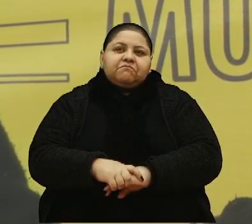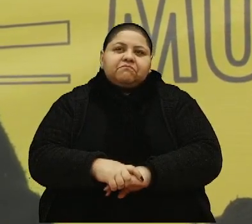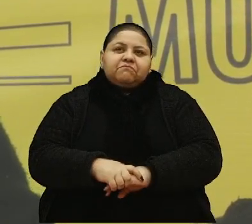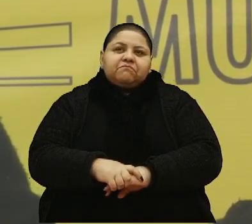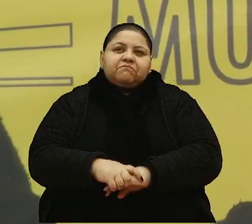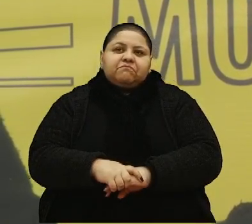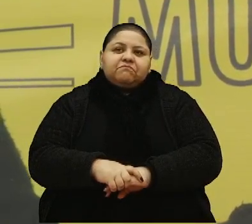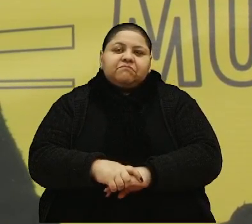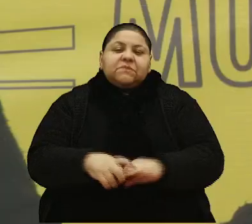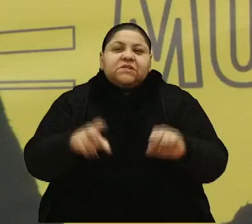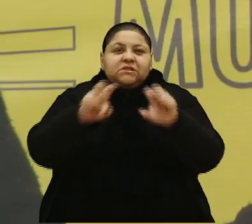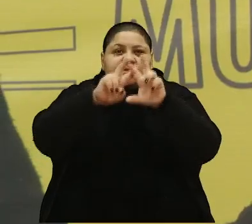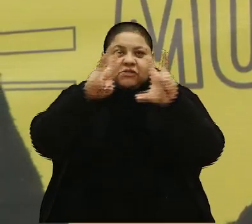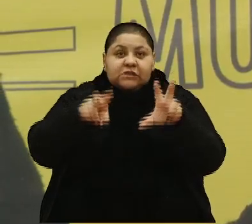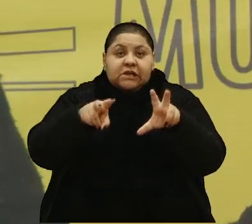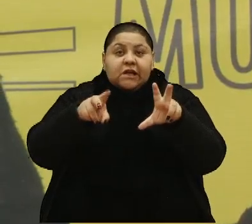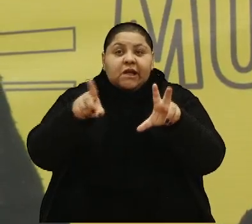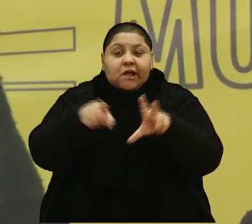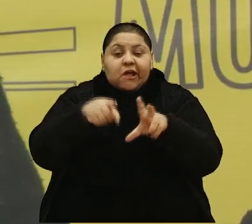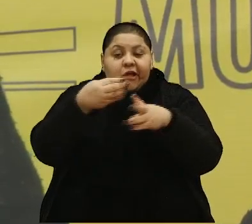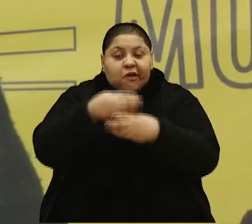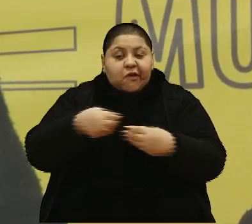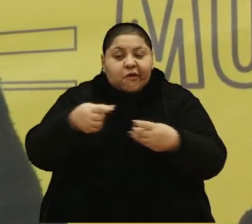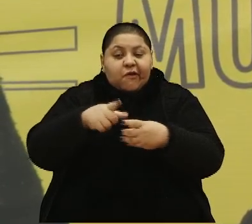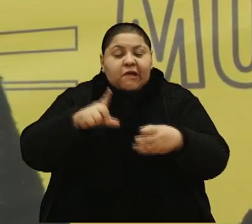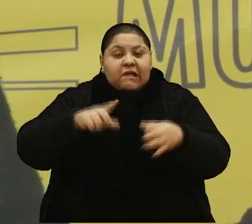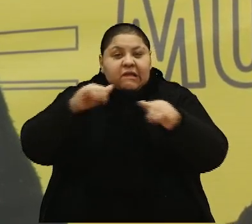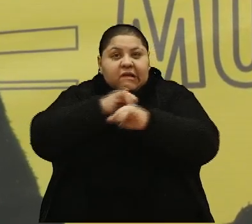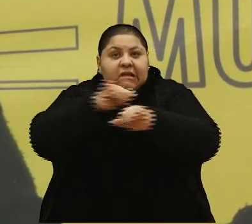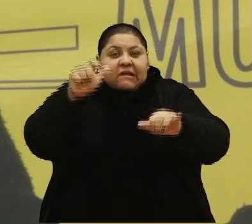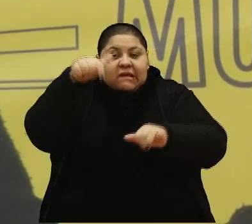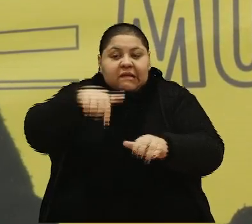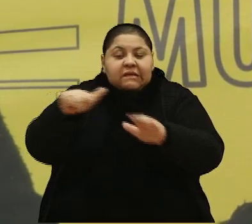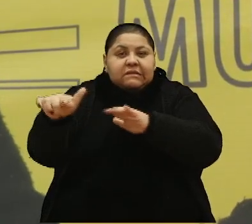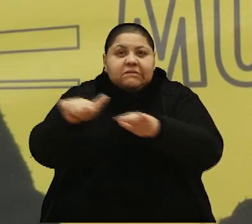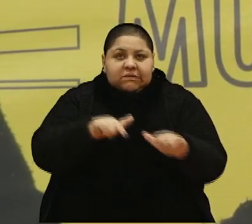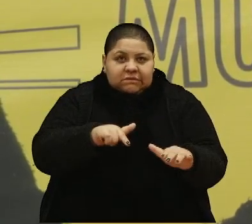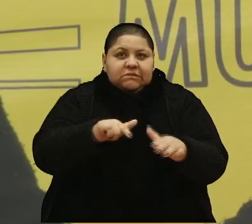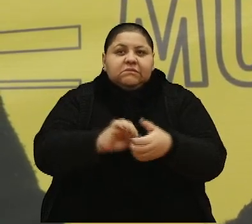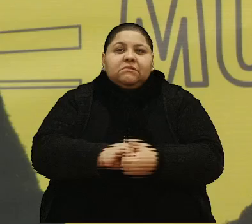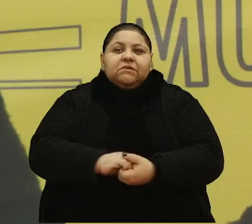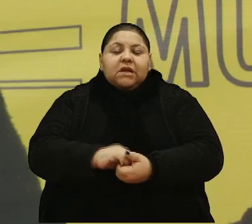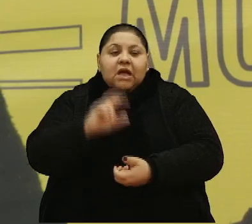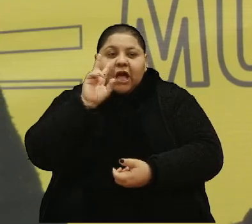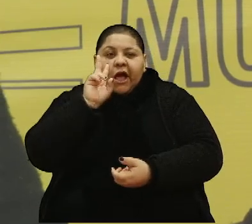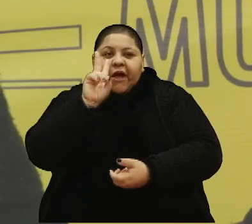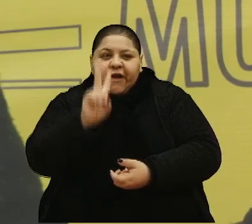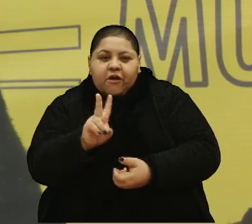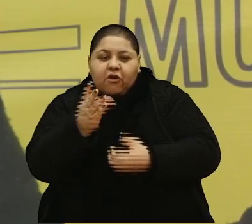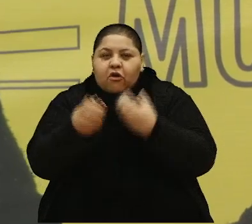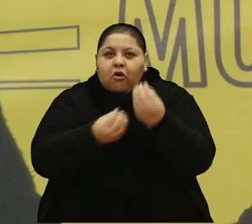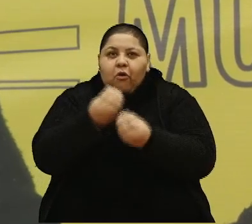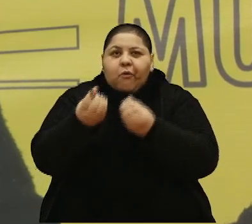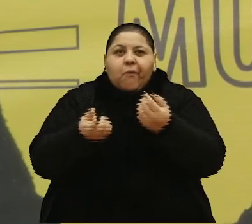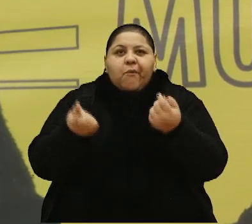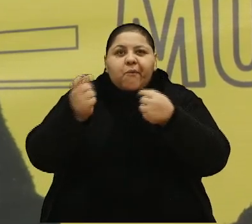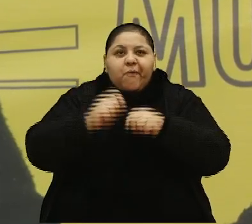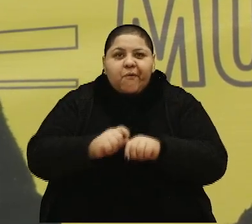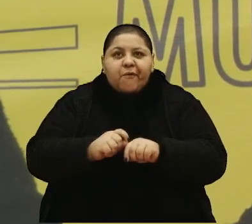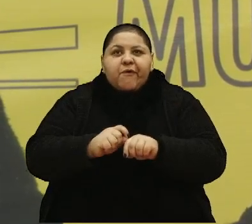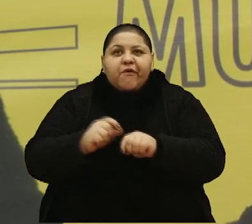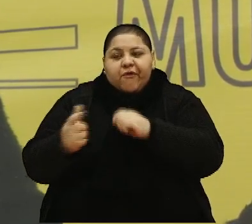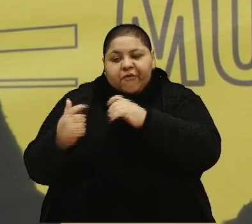Aonde a nossa pauta tão sensível, que a gente teve uma repercussão agora essa semana, né? A gente vê como é necessário